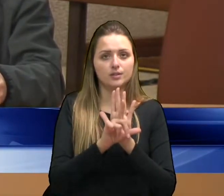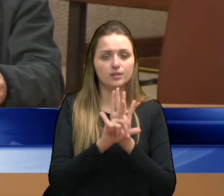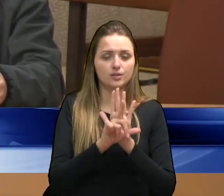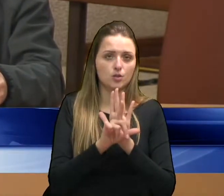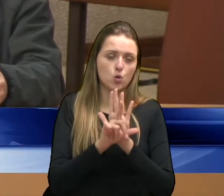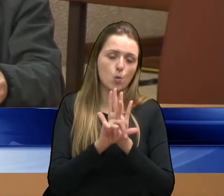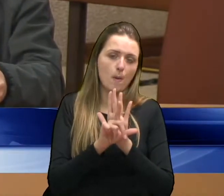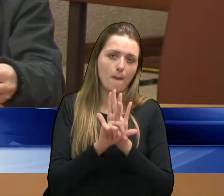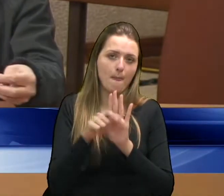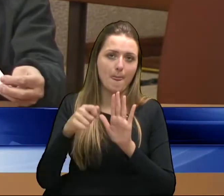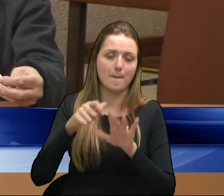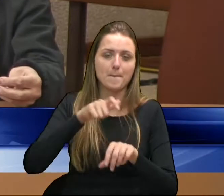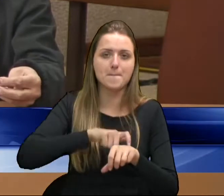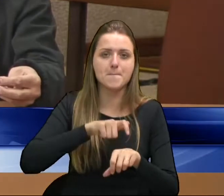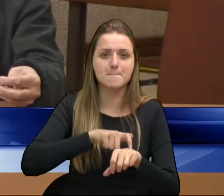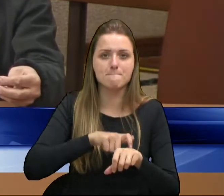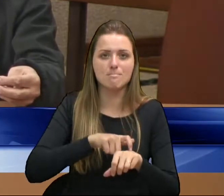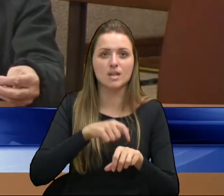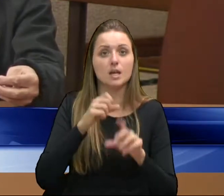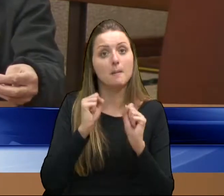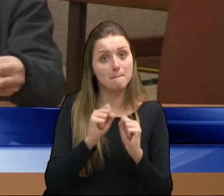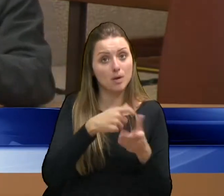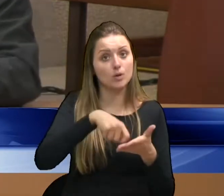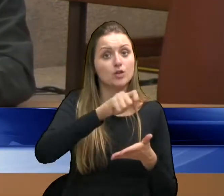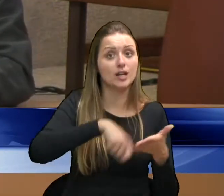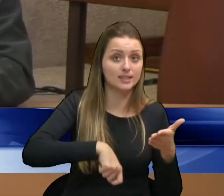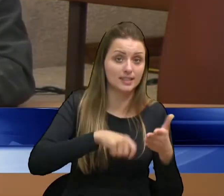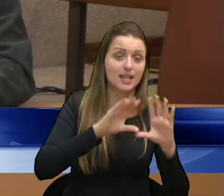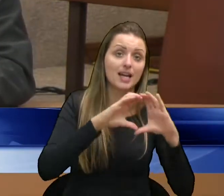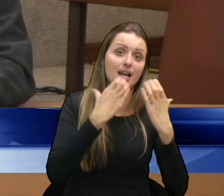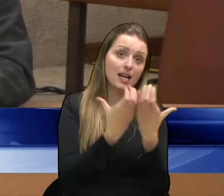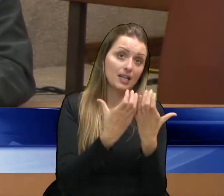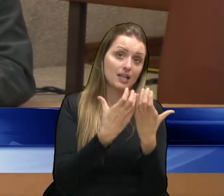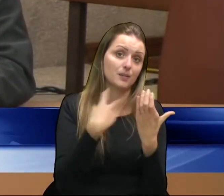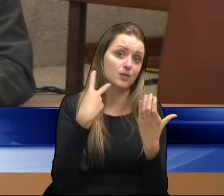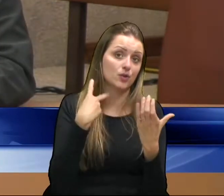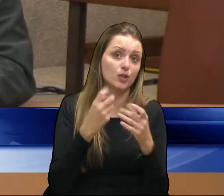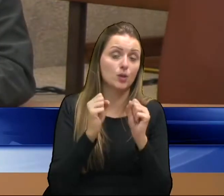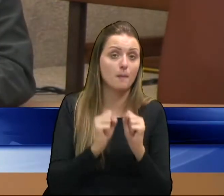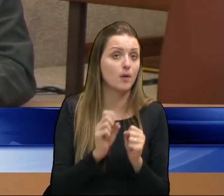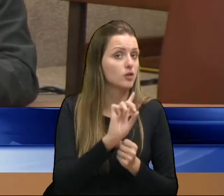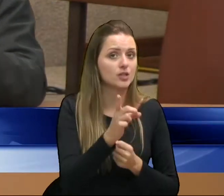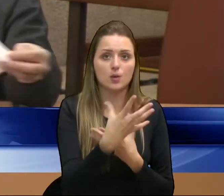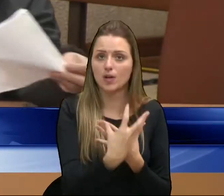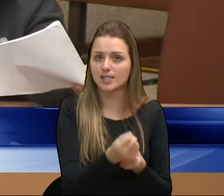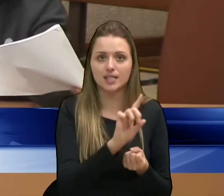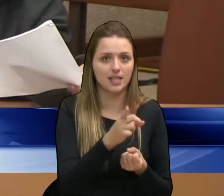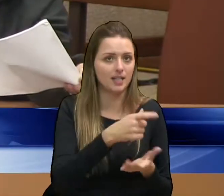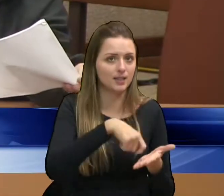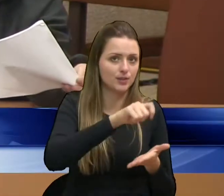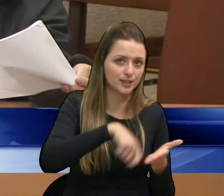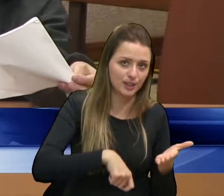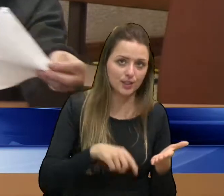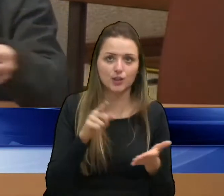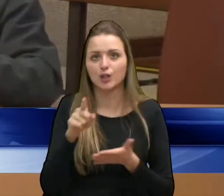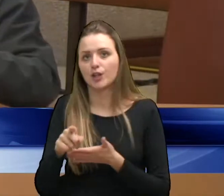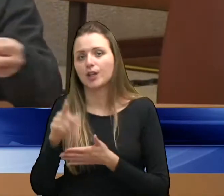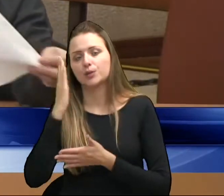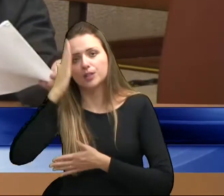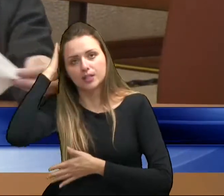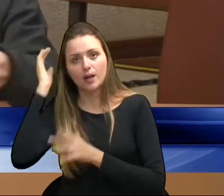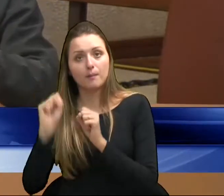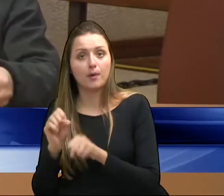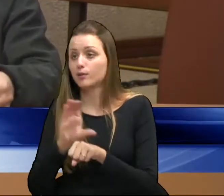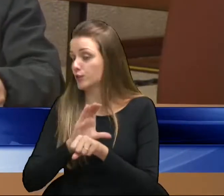E colocar prazo, porque ele pode vetar, a Câmara pode derrubar o veto, ele pode arguir a incondicionalidade, ou